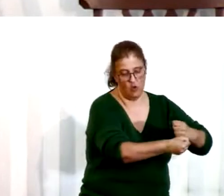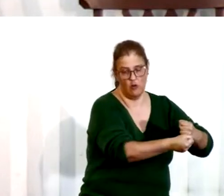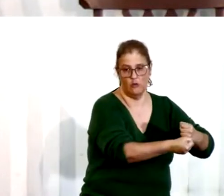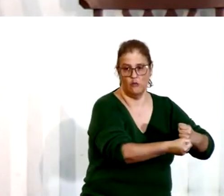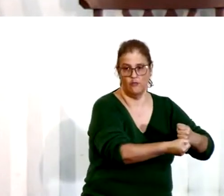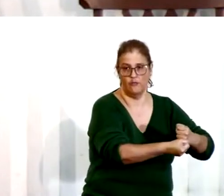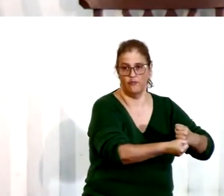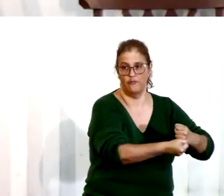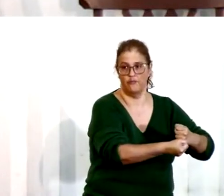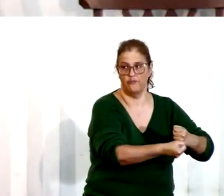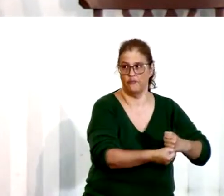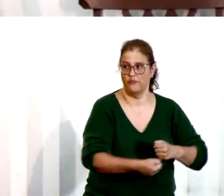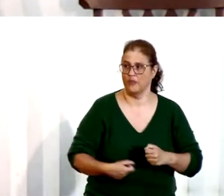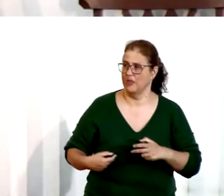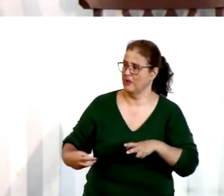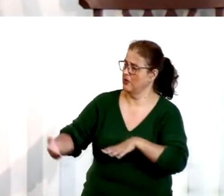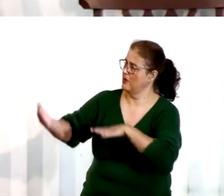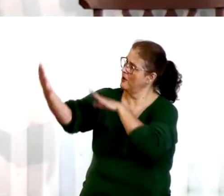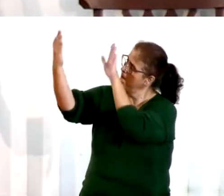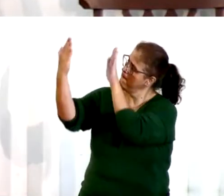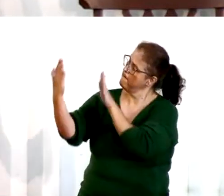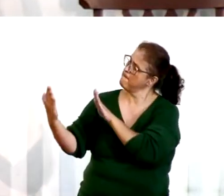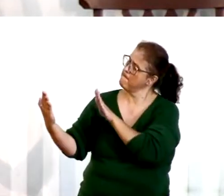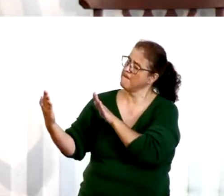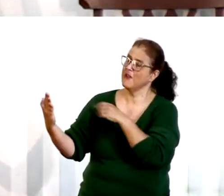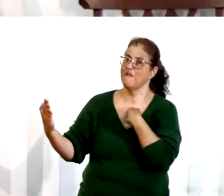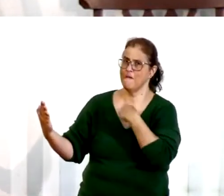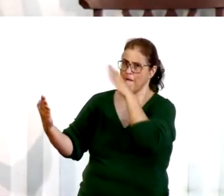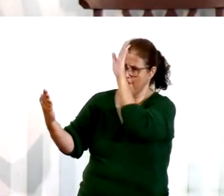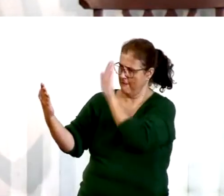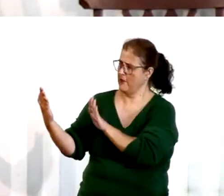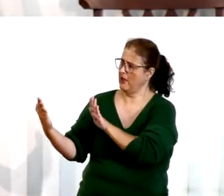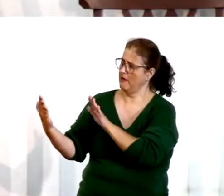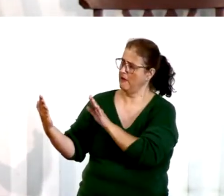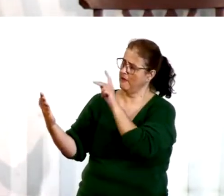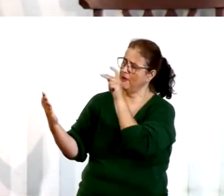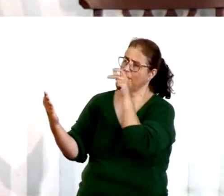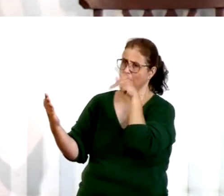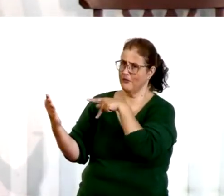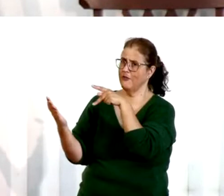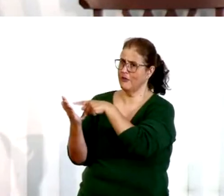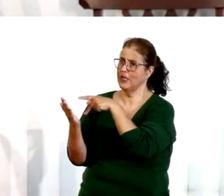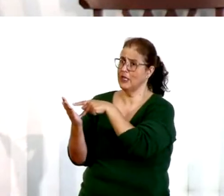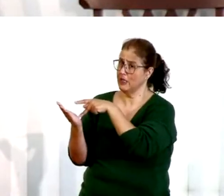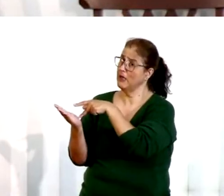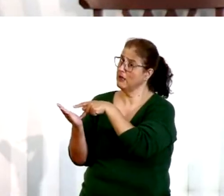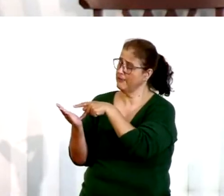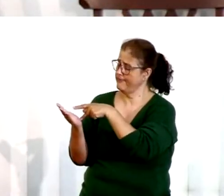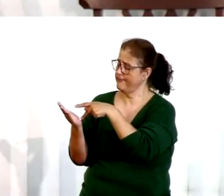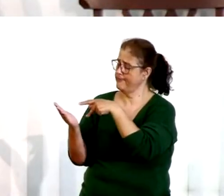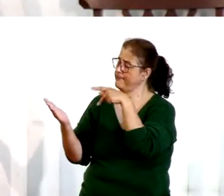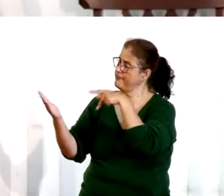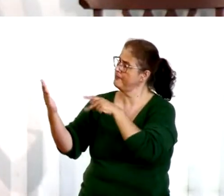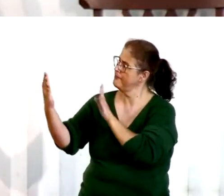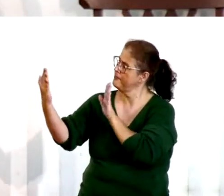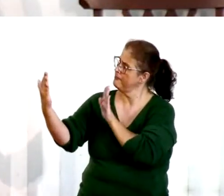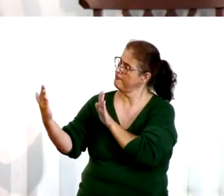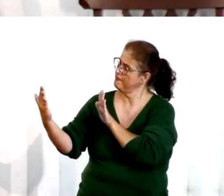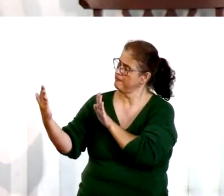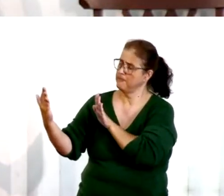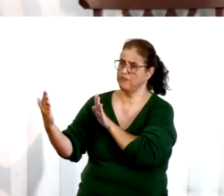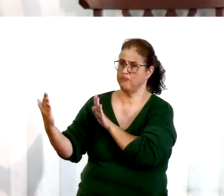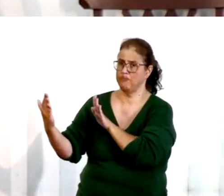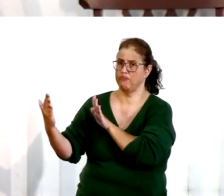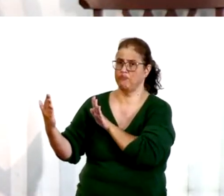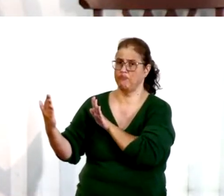nos ver, não deixar que o espelho nos engane, não deixar que a mente nos engane. Nós somos